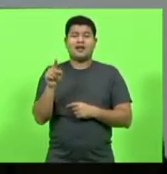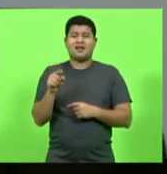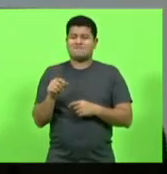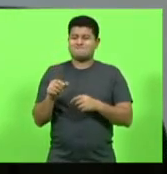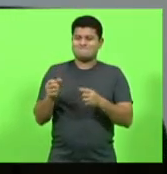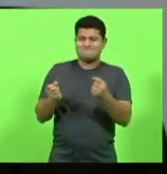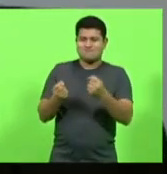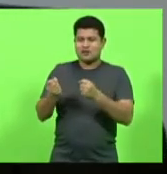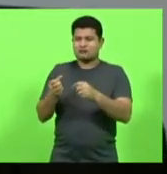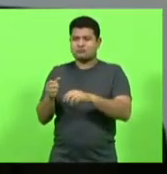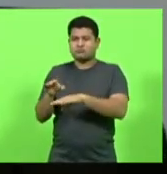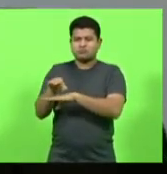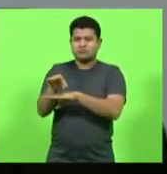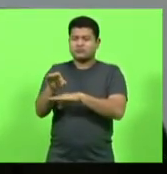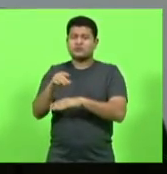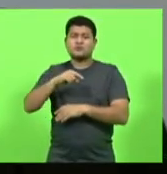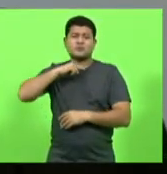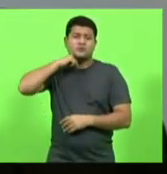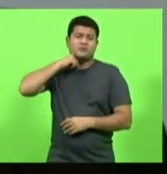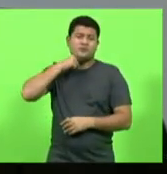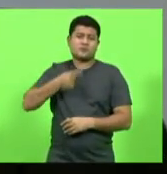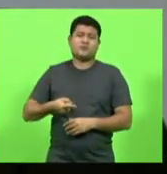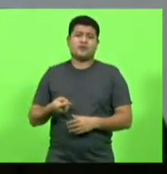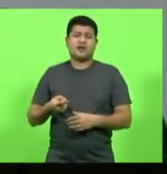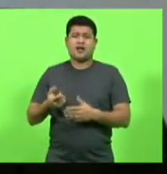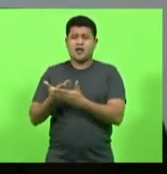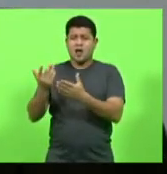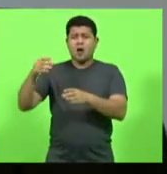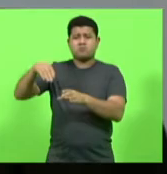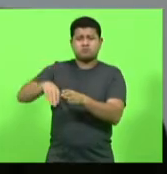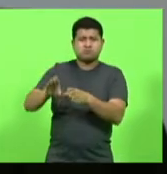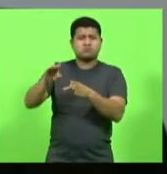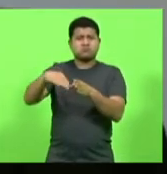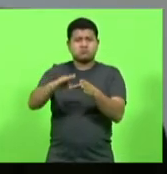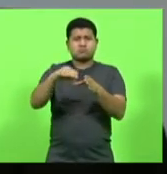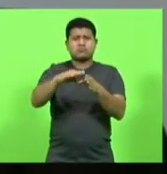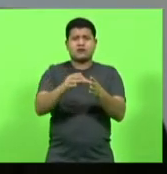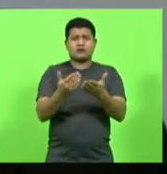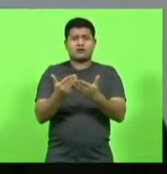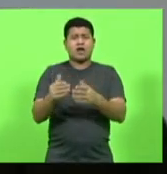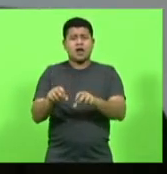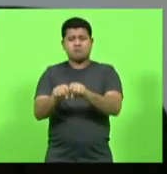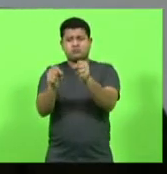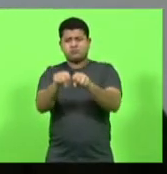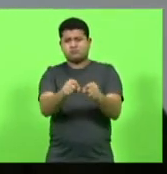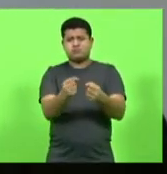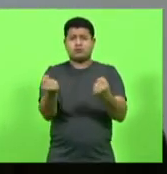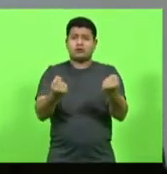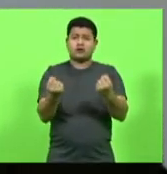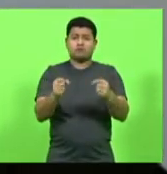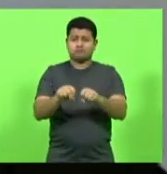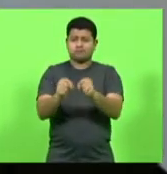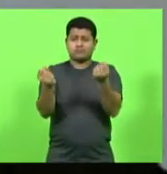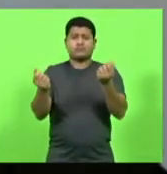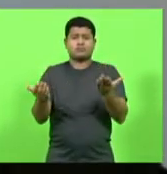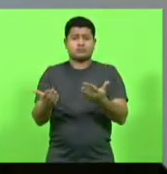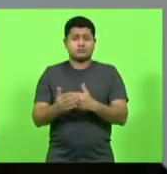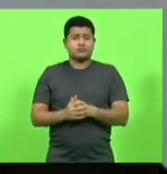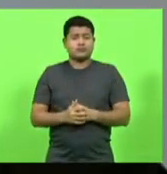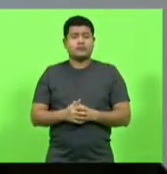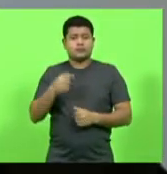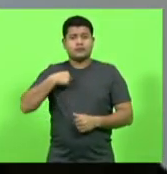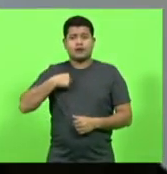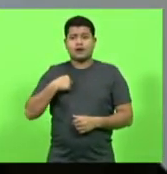intrafegável. Você cai em panela gigantesca, buraco que estoura o carro todo. Eu tive a oportunidade de